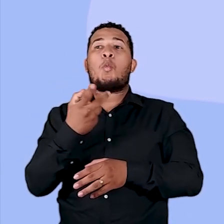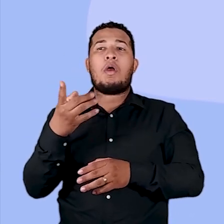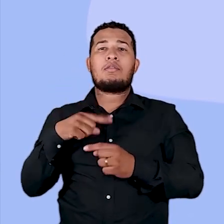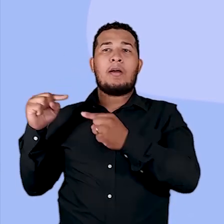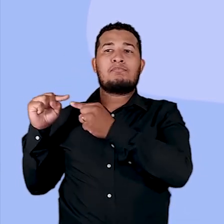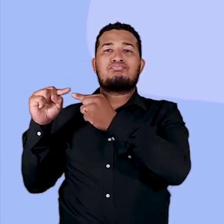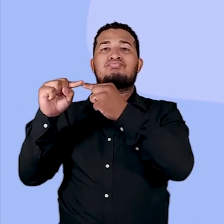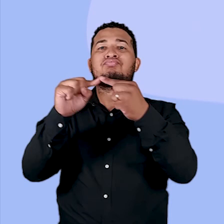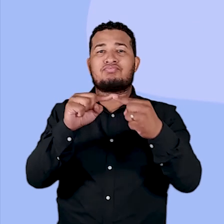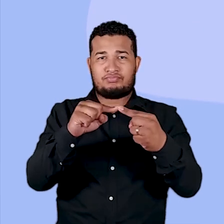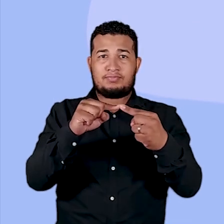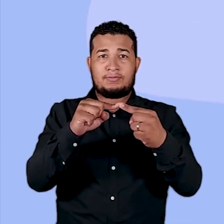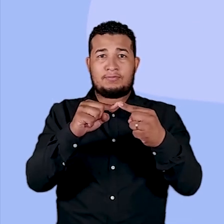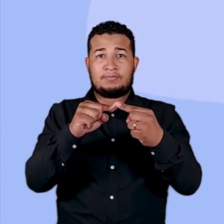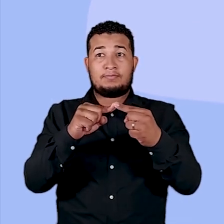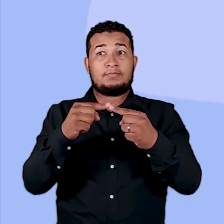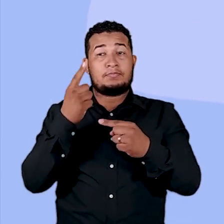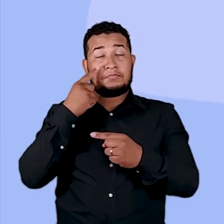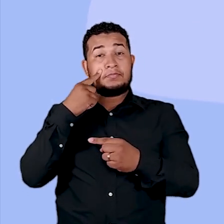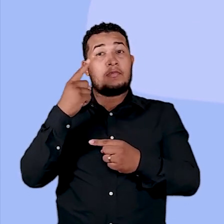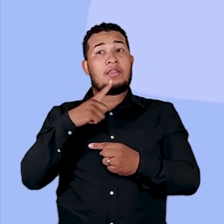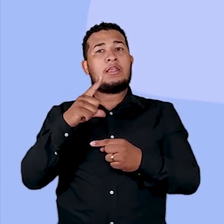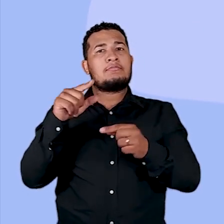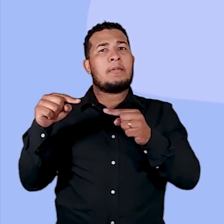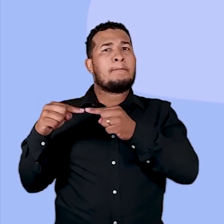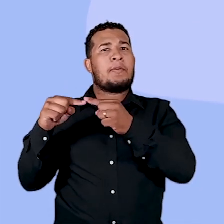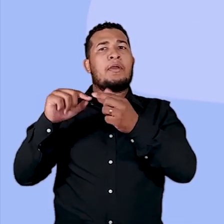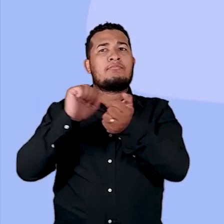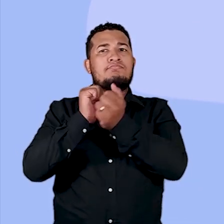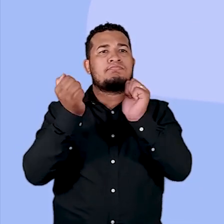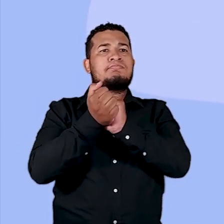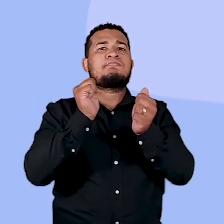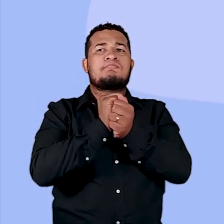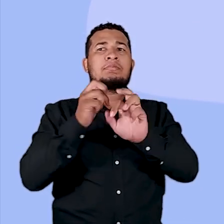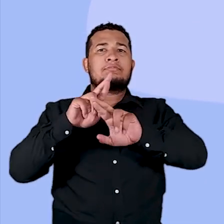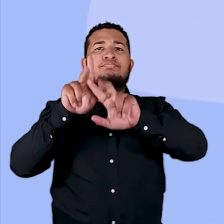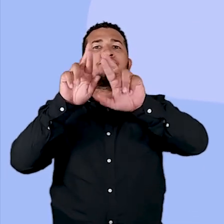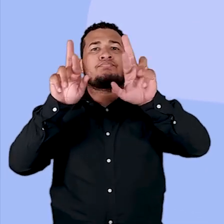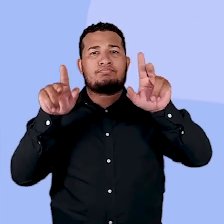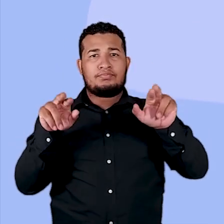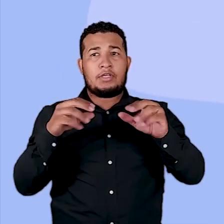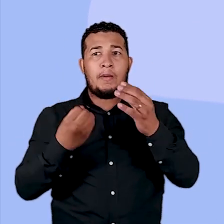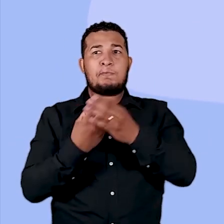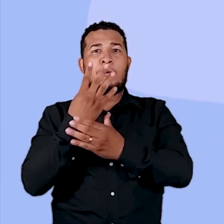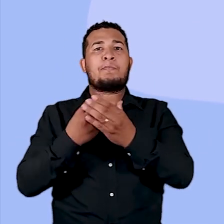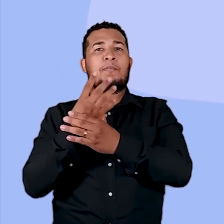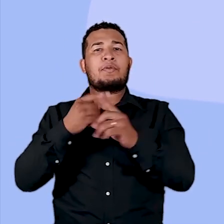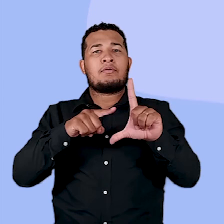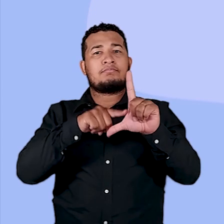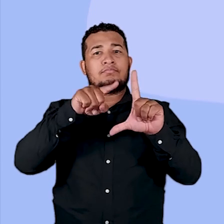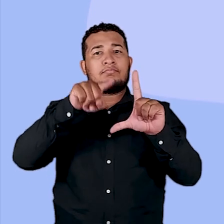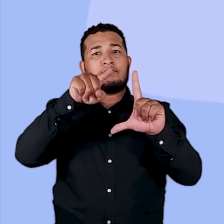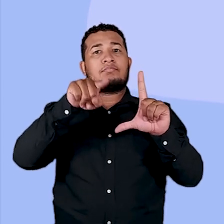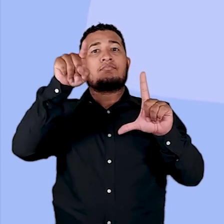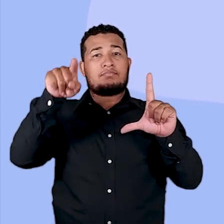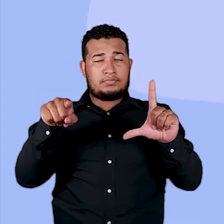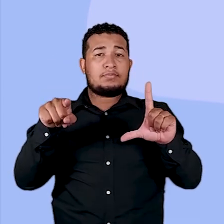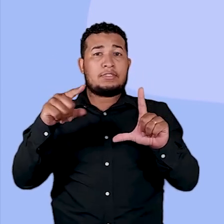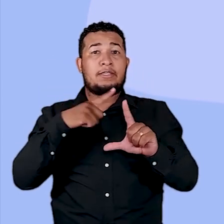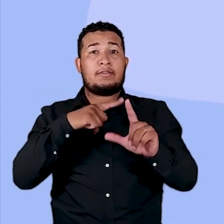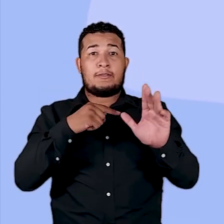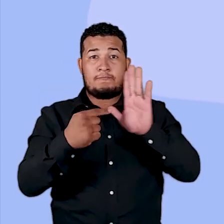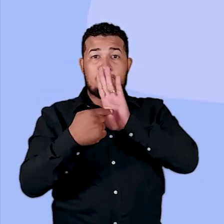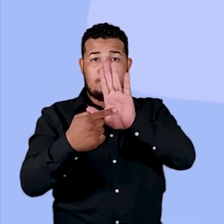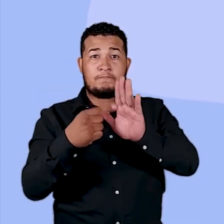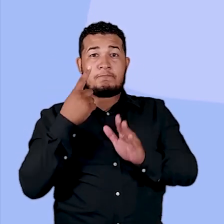elétrica que o atravessa. Repete-se a operação para DDPs diferentes e constrói aí-se um gráfico que a gente mostra a